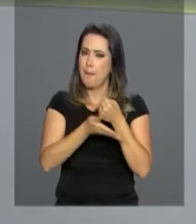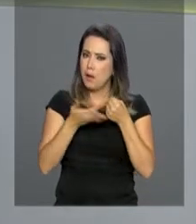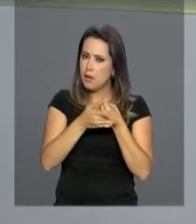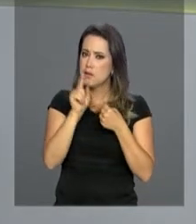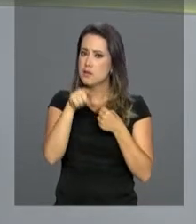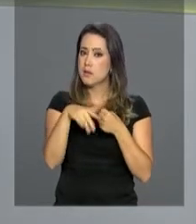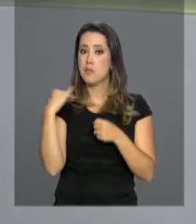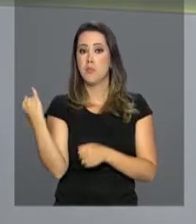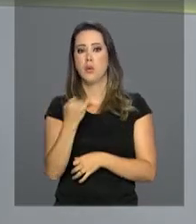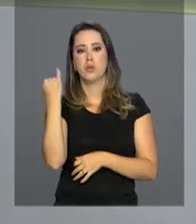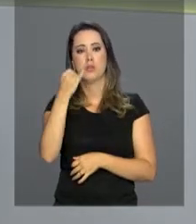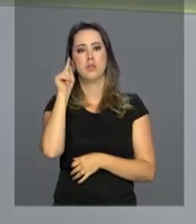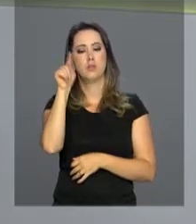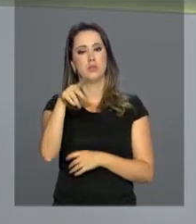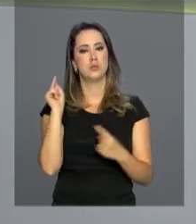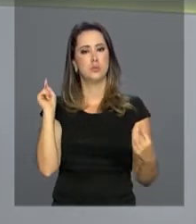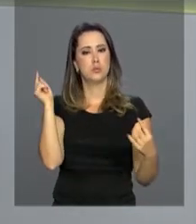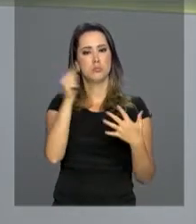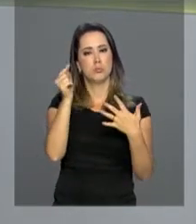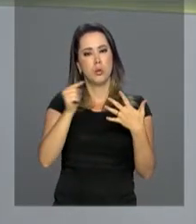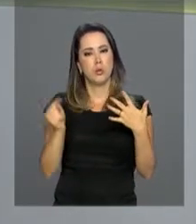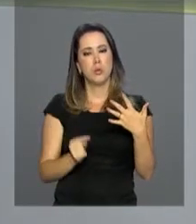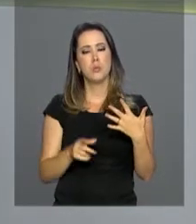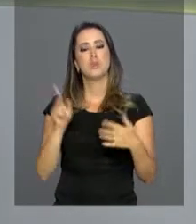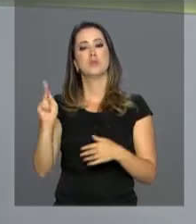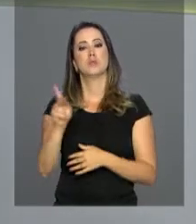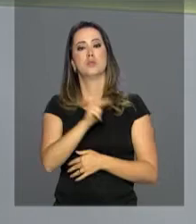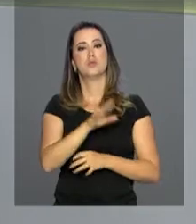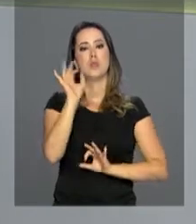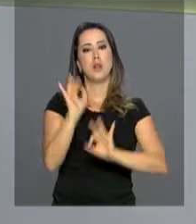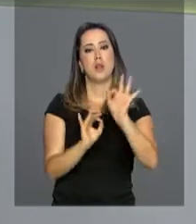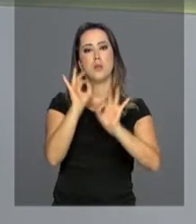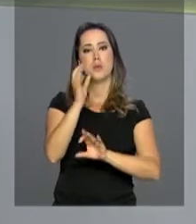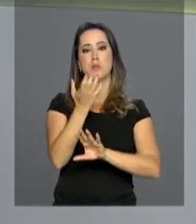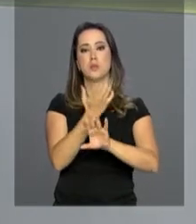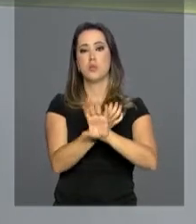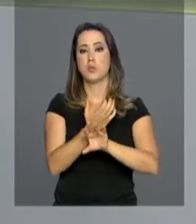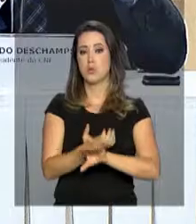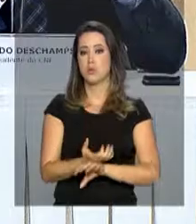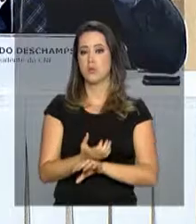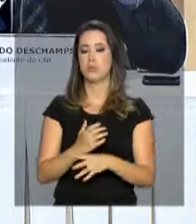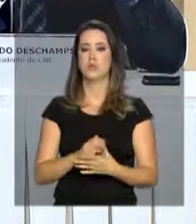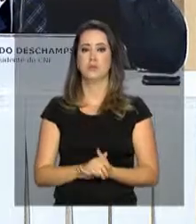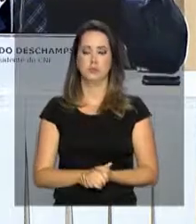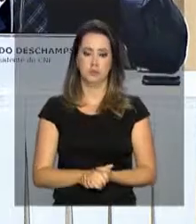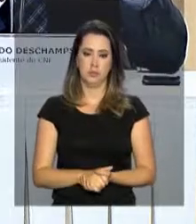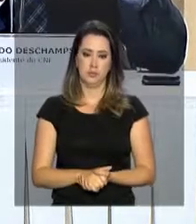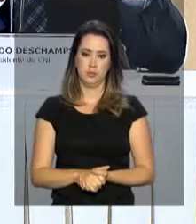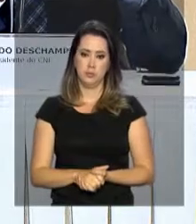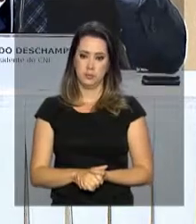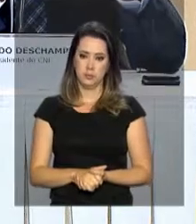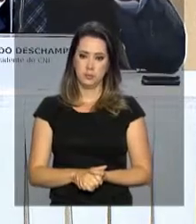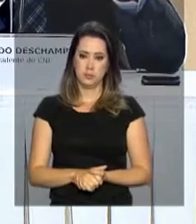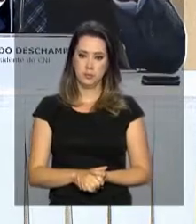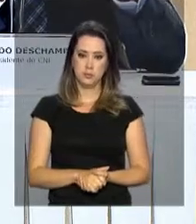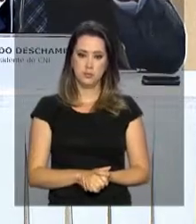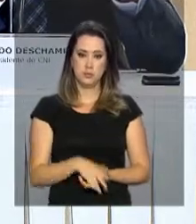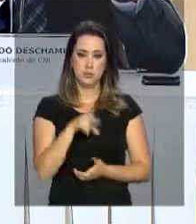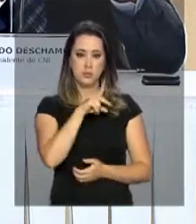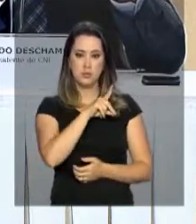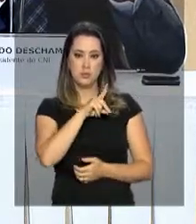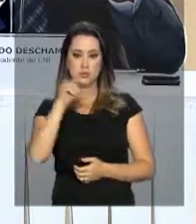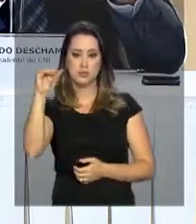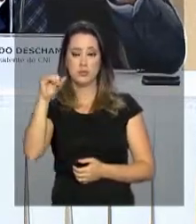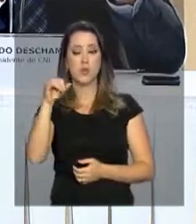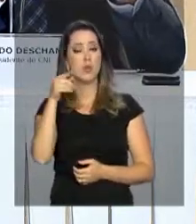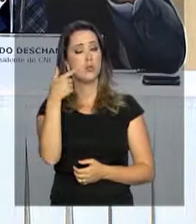vai definir os objetivos dos professores na hora de elaborar os currículos o dia 2 de agosto foi escolhido